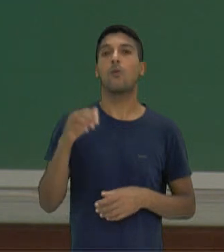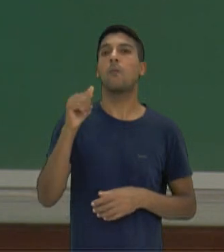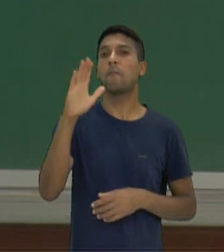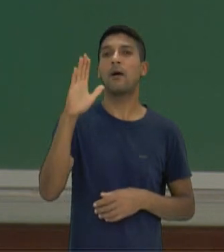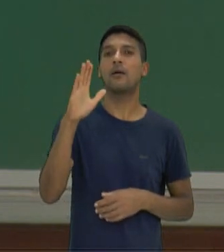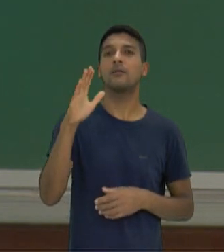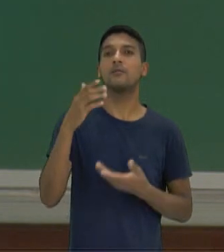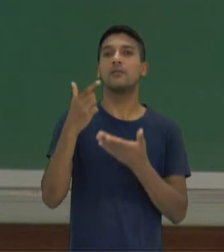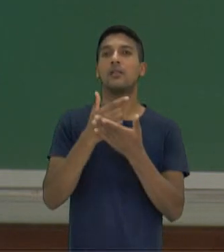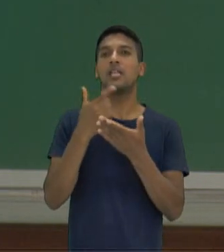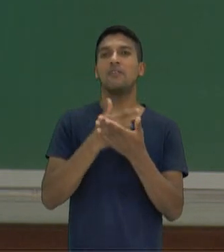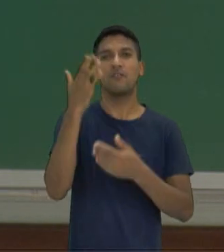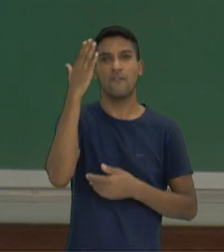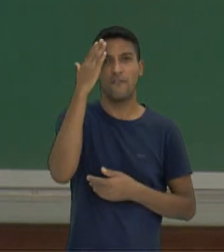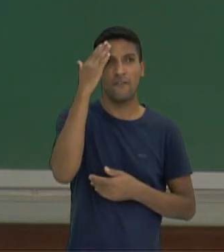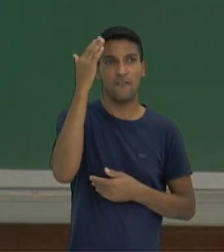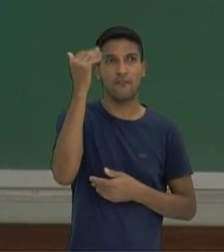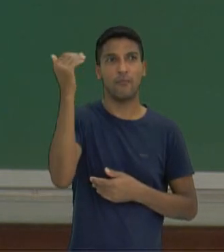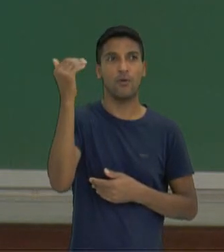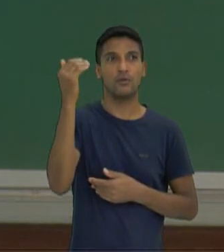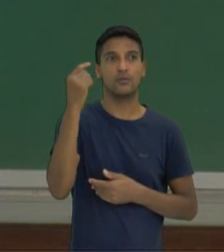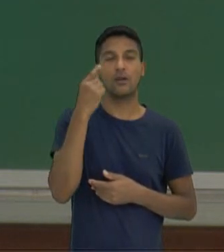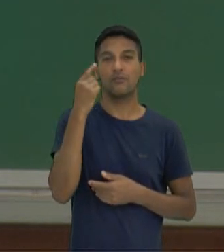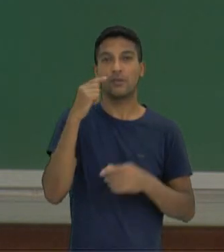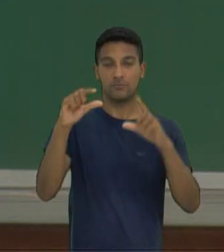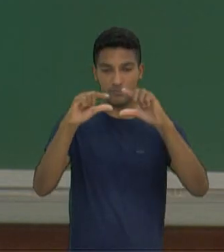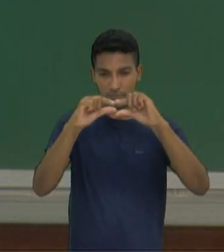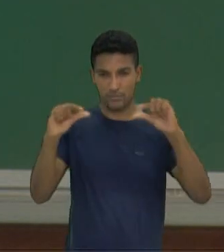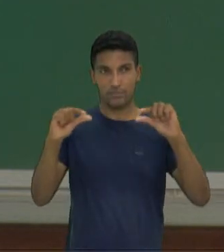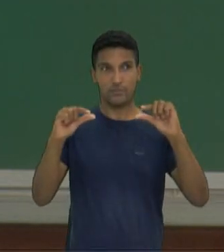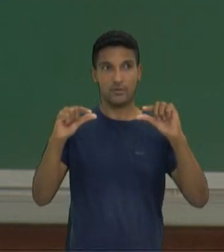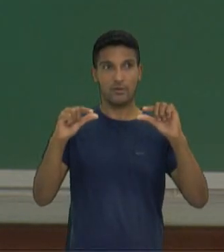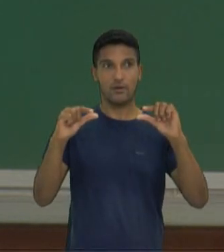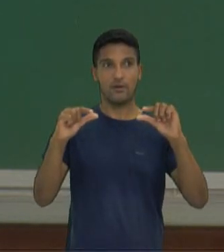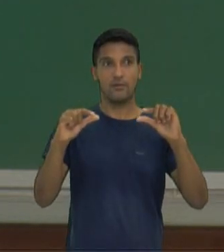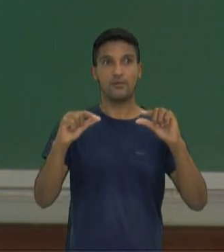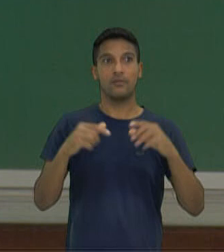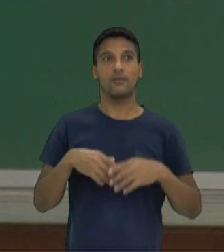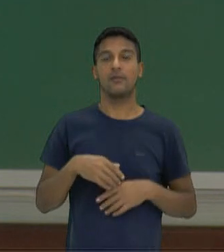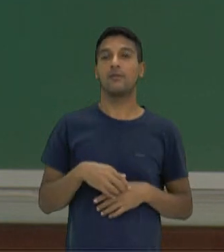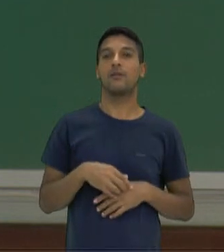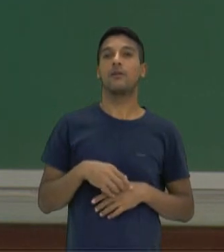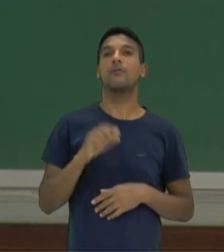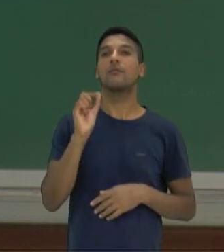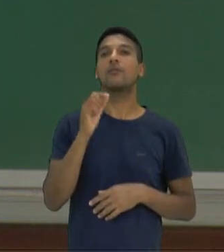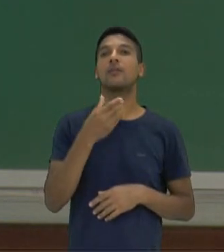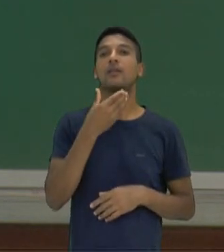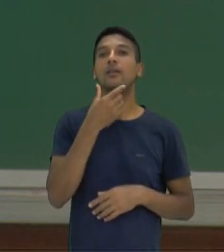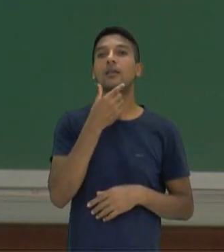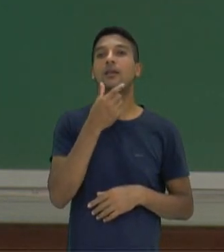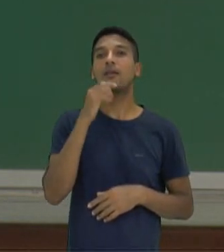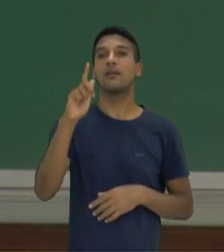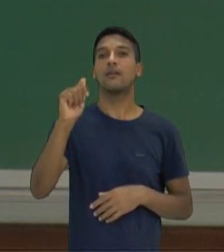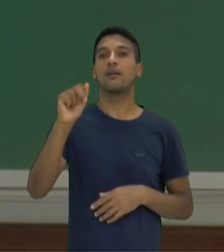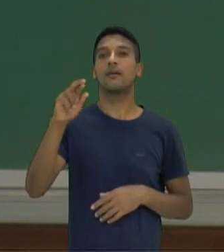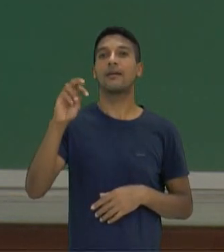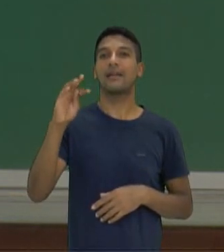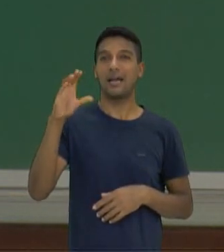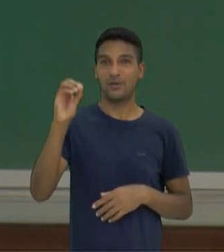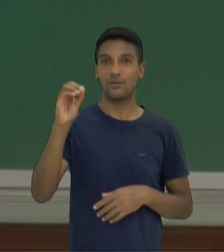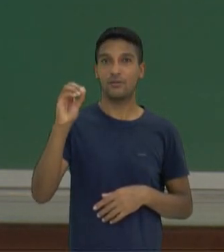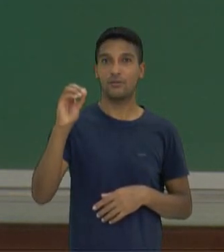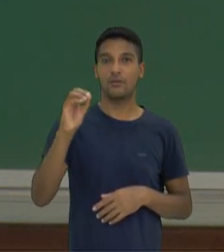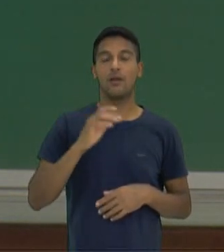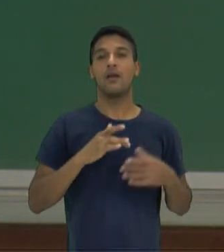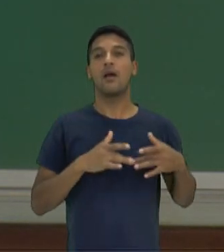nenhum posicionamento além, nenhuma argumentação além. Também é necessário uma pergunta na sequência. Se você já viu o Garoto